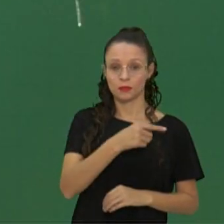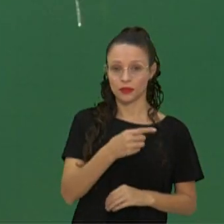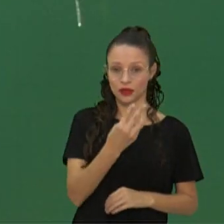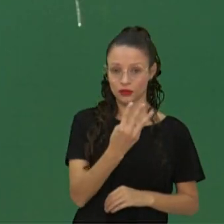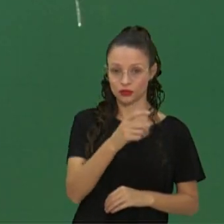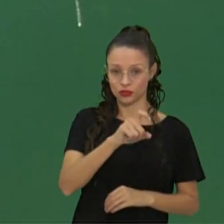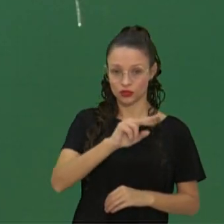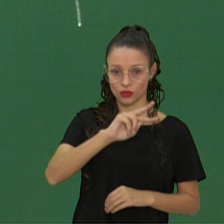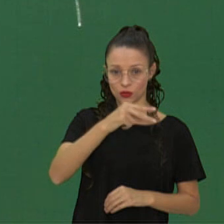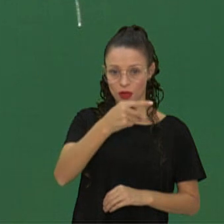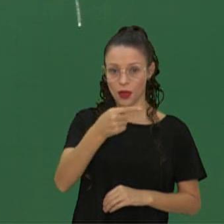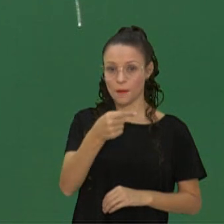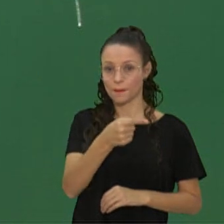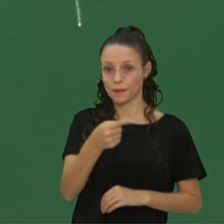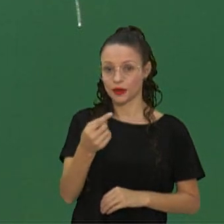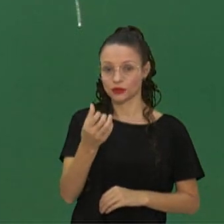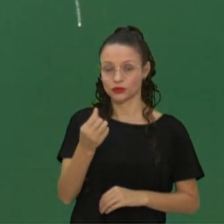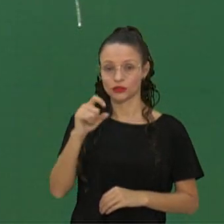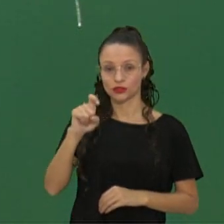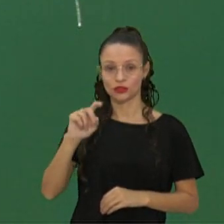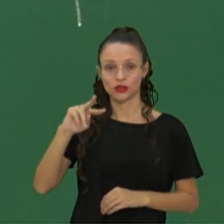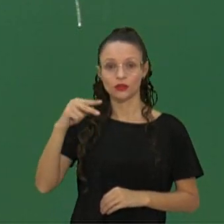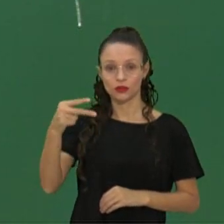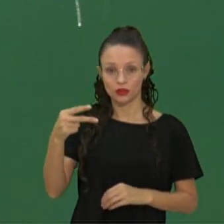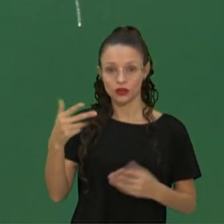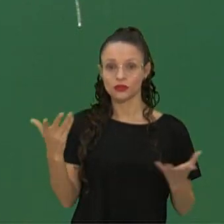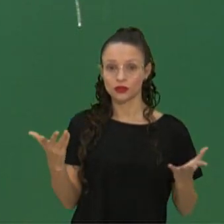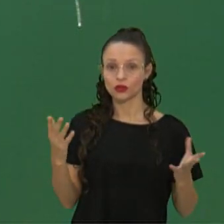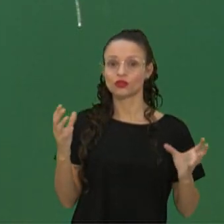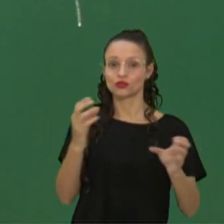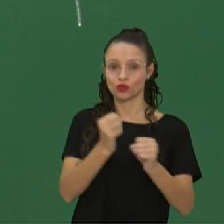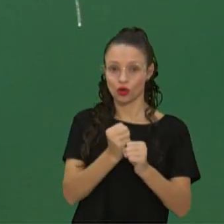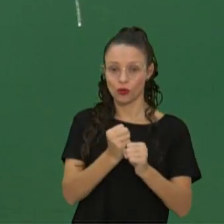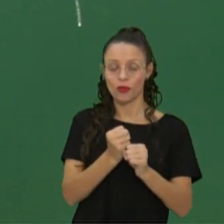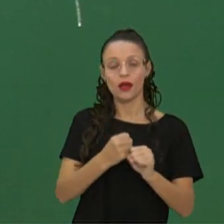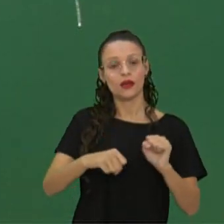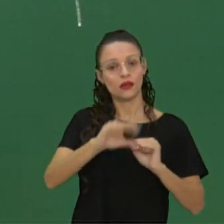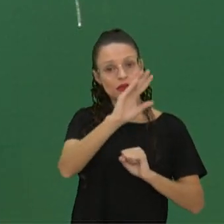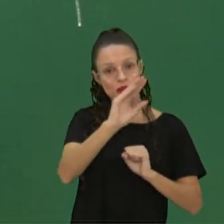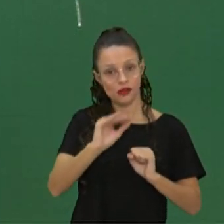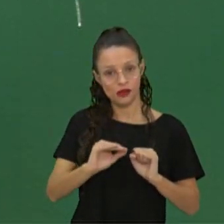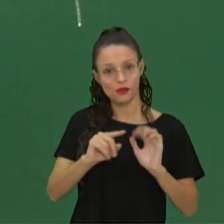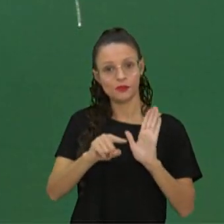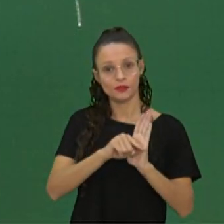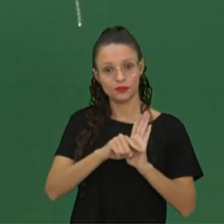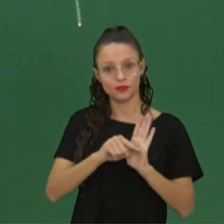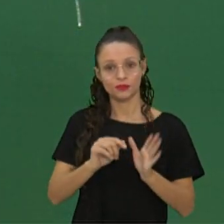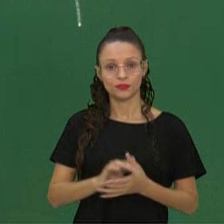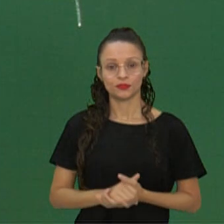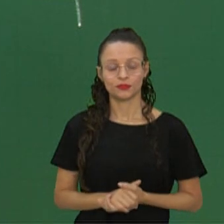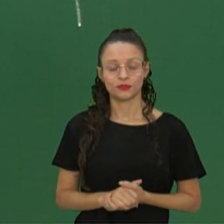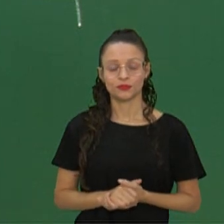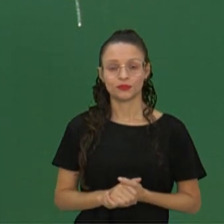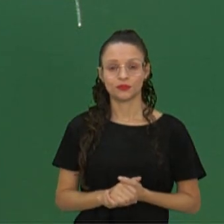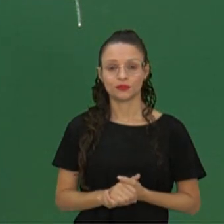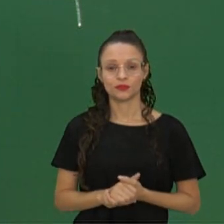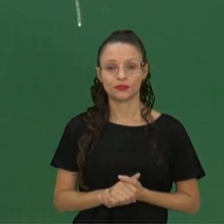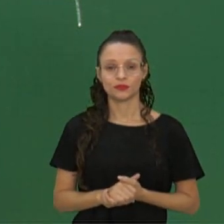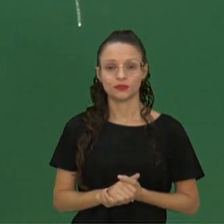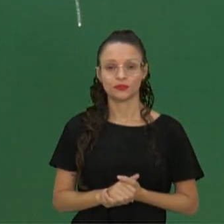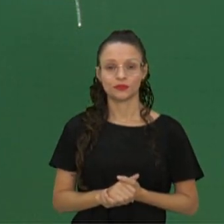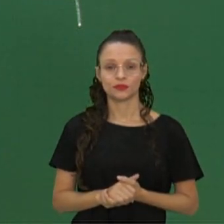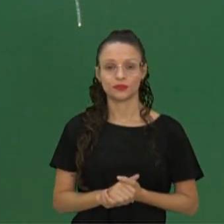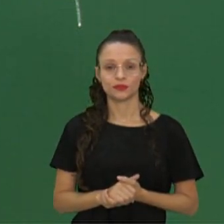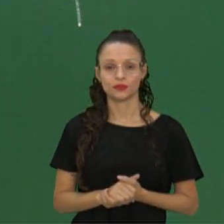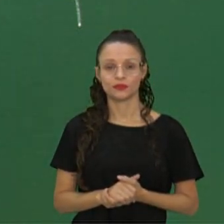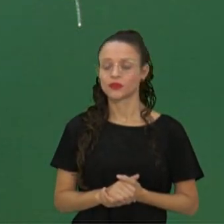Menos 3x ao quadrado menos 6x ao quadrado. Soma e repete o sinal. Então, vai ficar menos 3 com menos 6, menos 9x ao